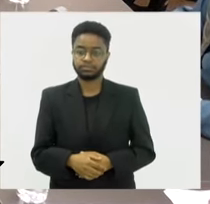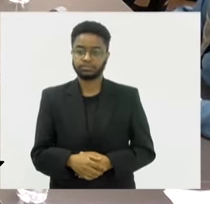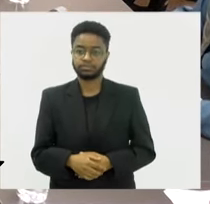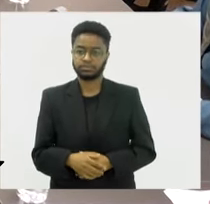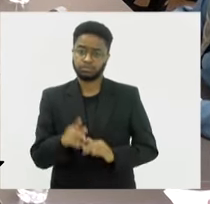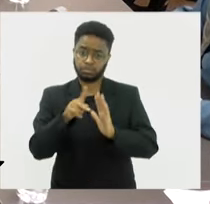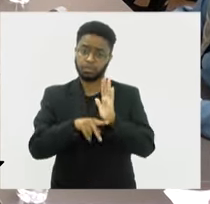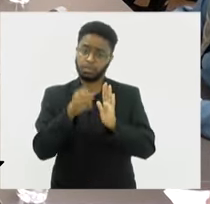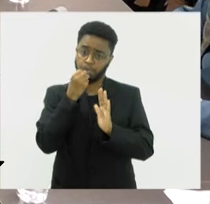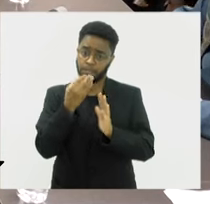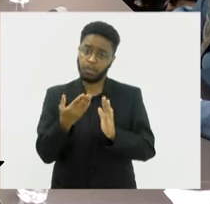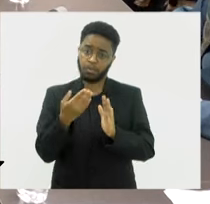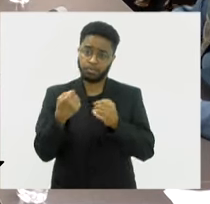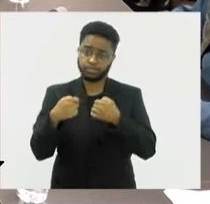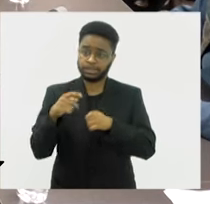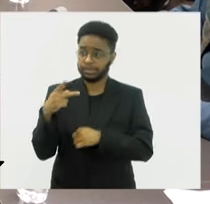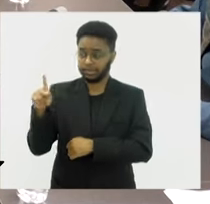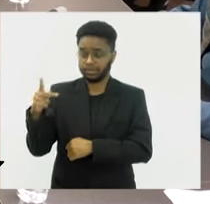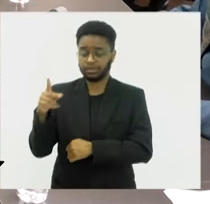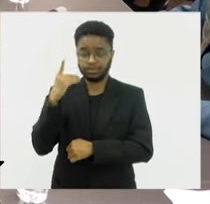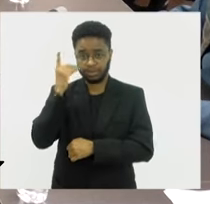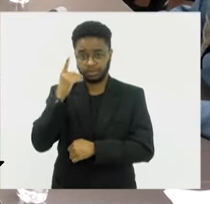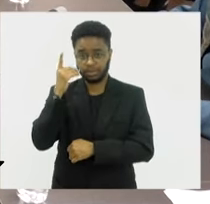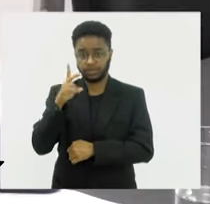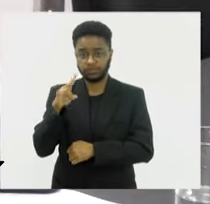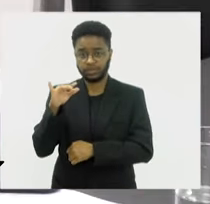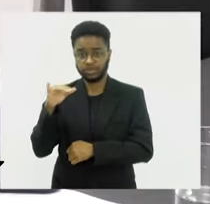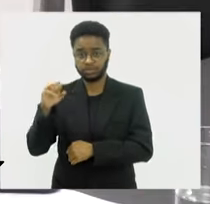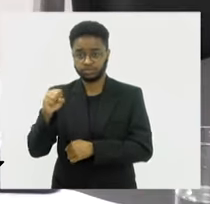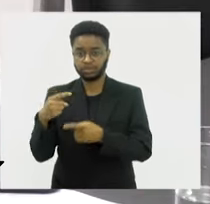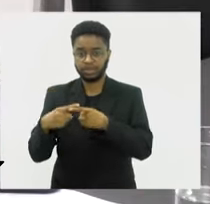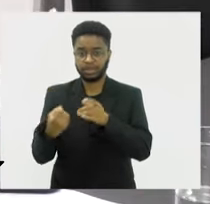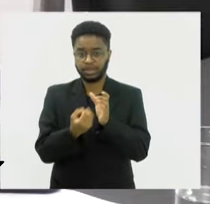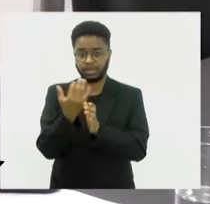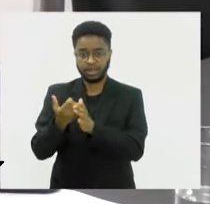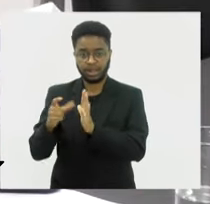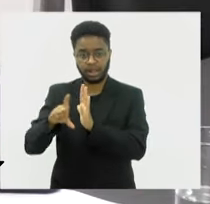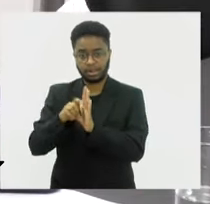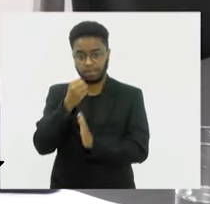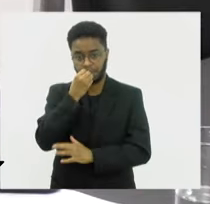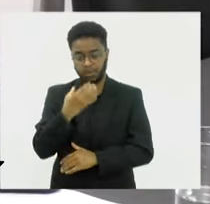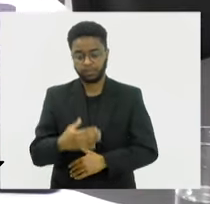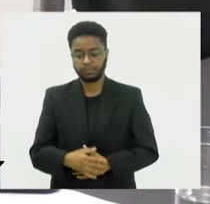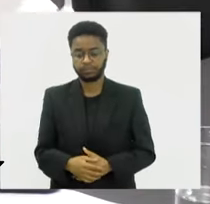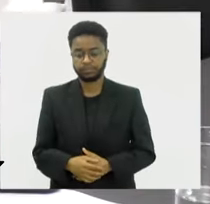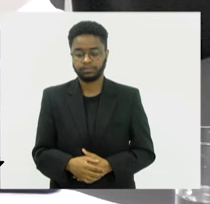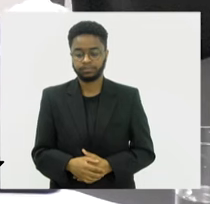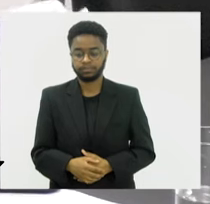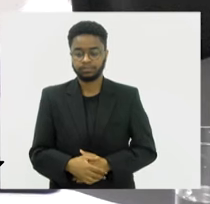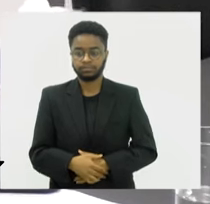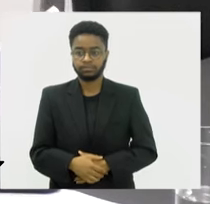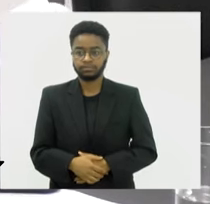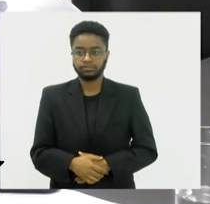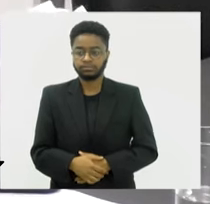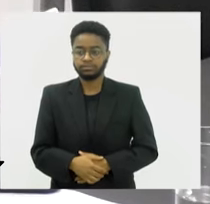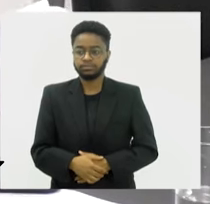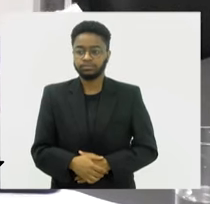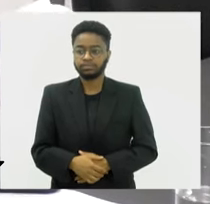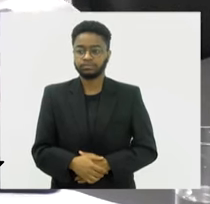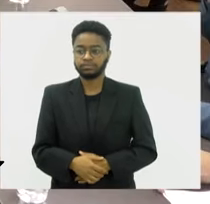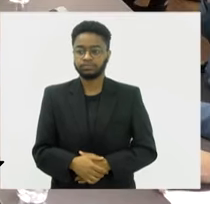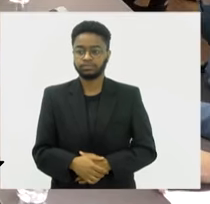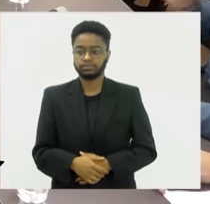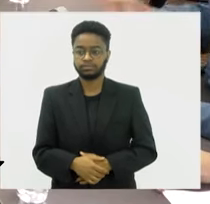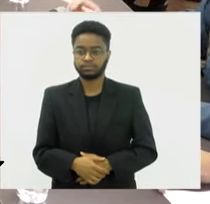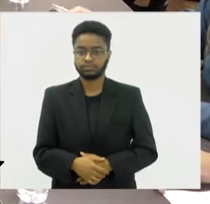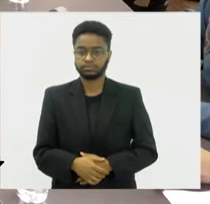tão bom que tem que ser um projeto de lei seu, deputado Cozolino, que é um bom legislador. Mas já teve aqui a ideia do deputado